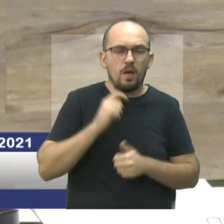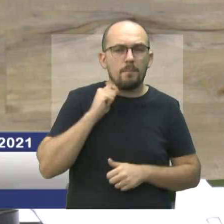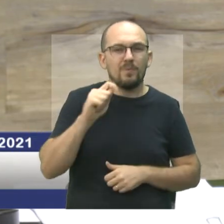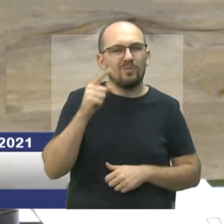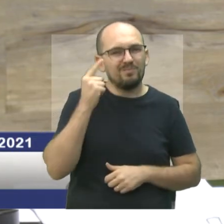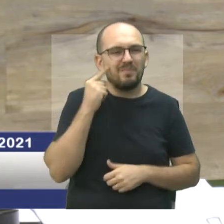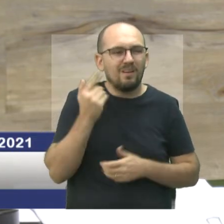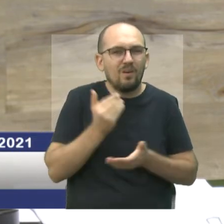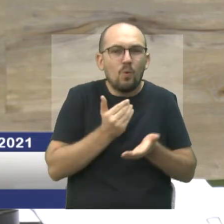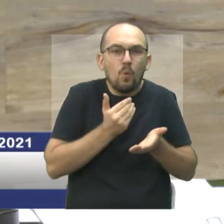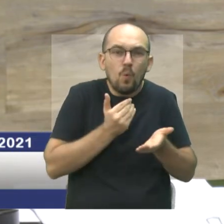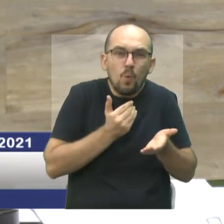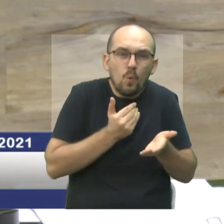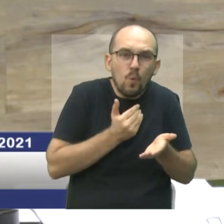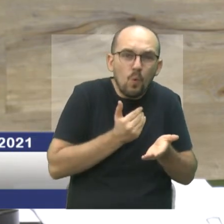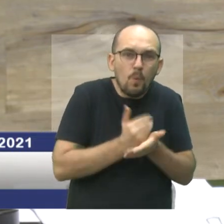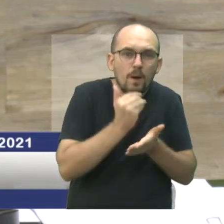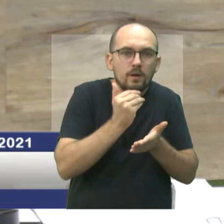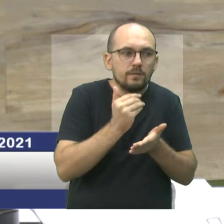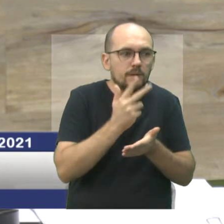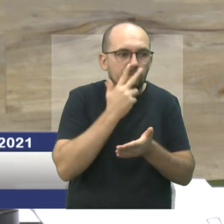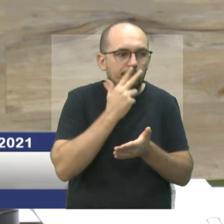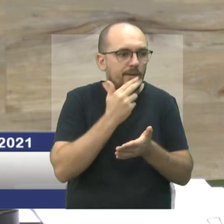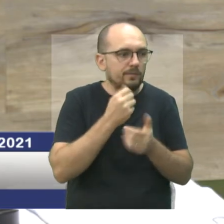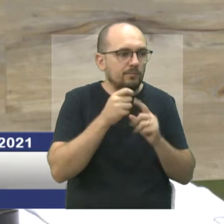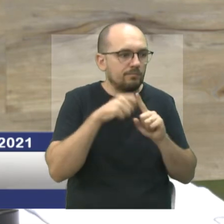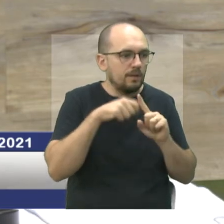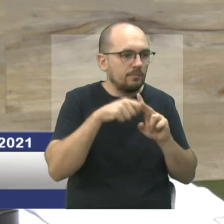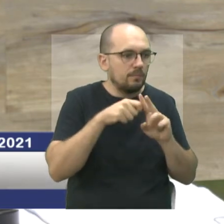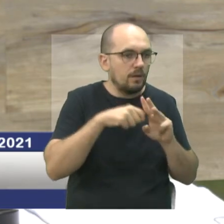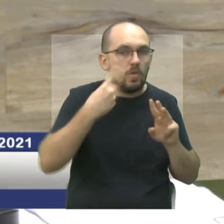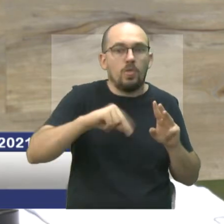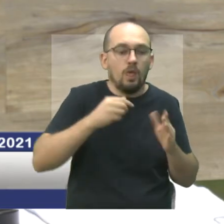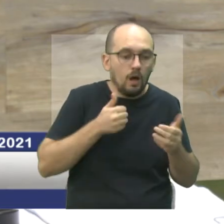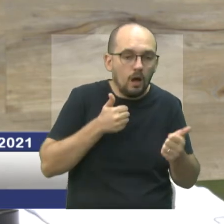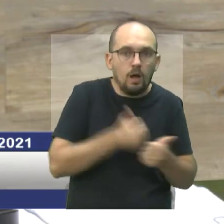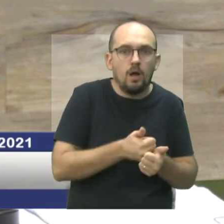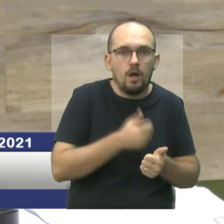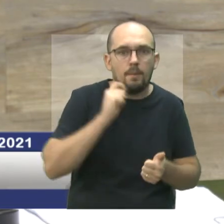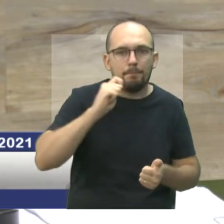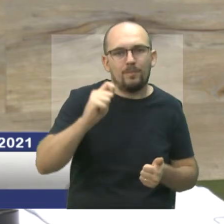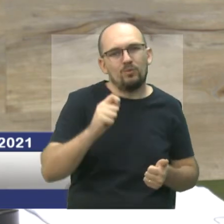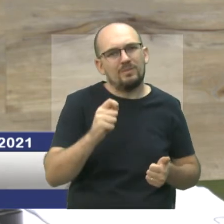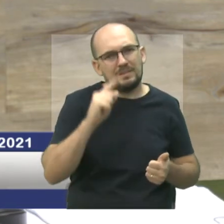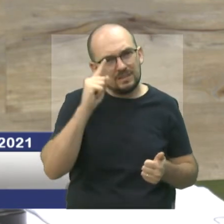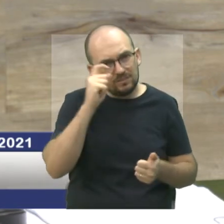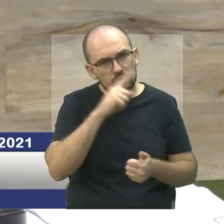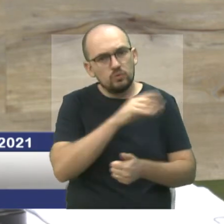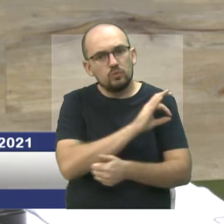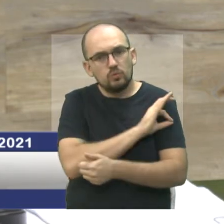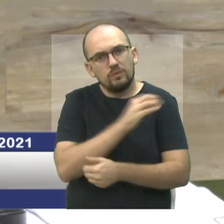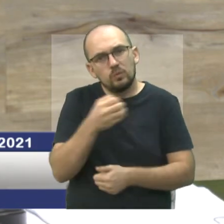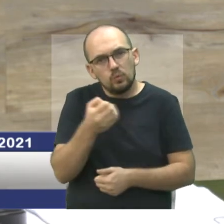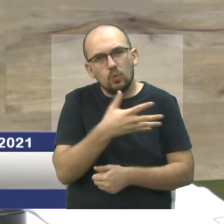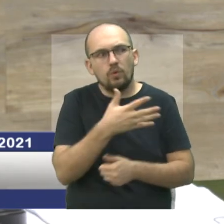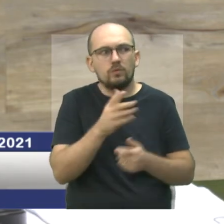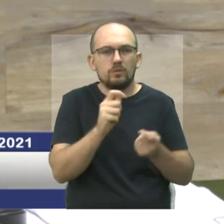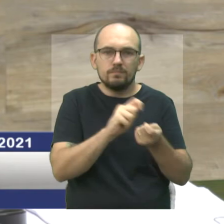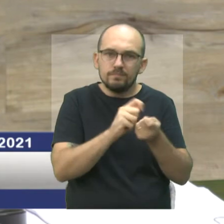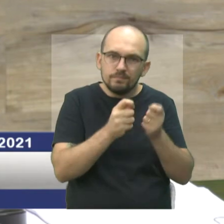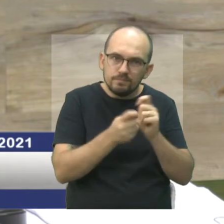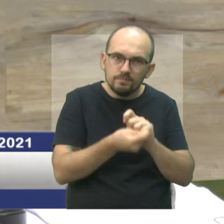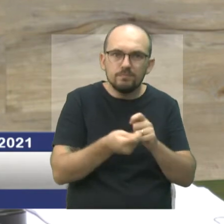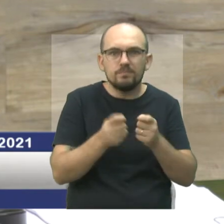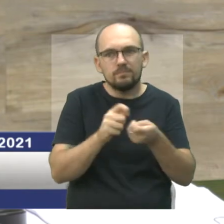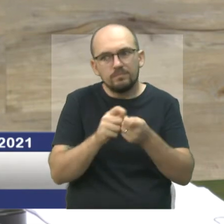prever a receita do próximo exercício, assim como é governo novo, é difícil ainda, sabe? Está tudo se reestruturando,